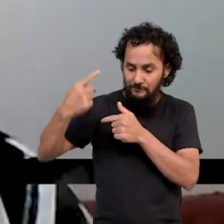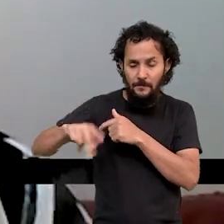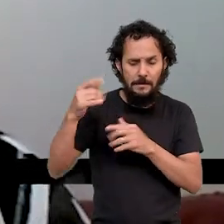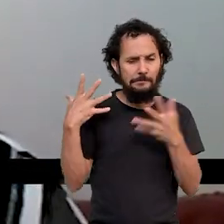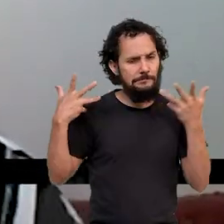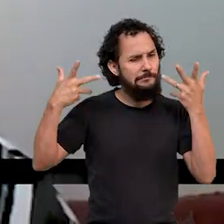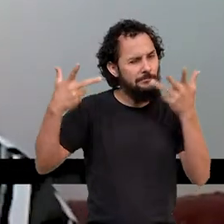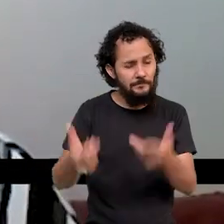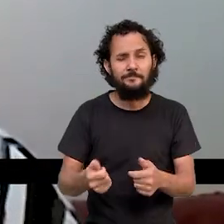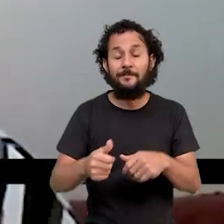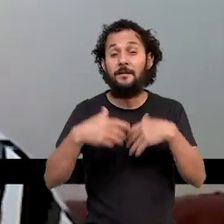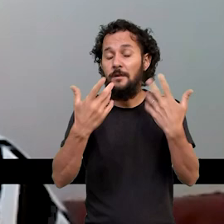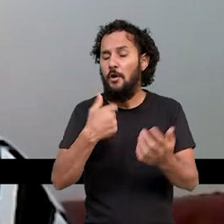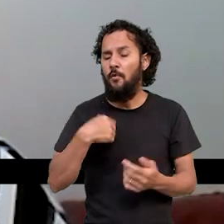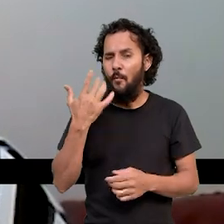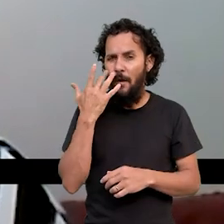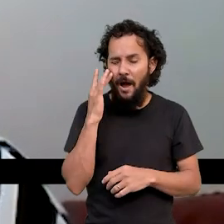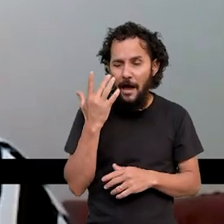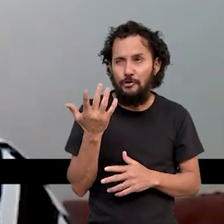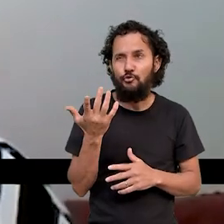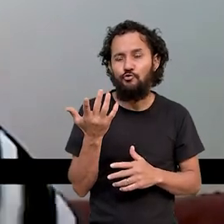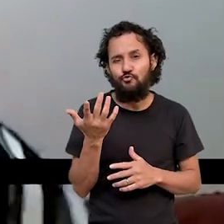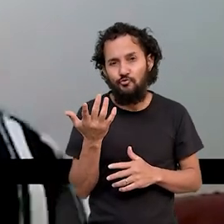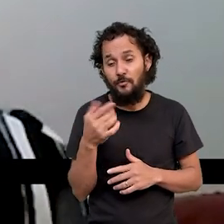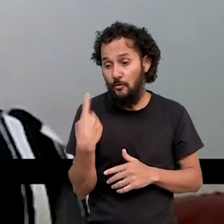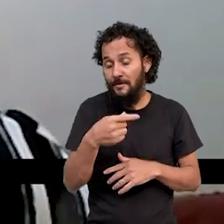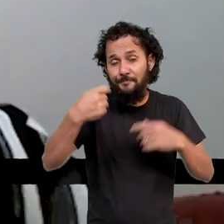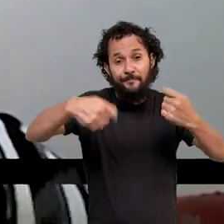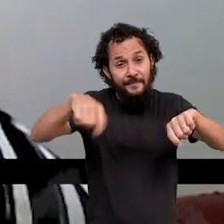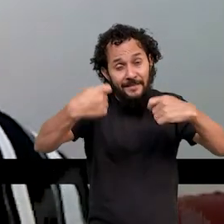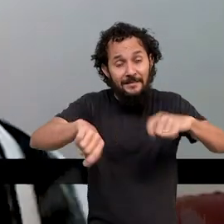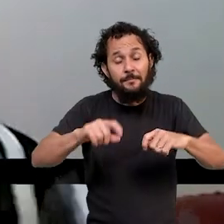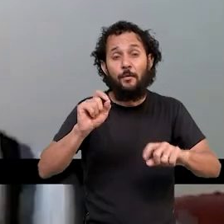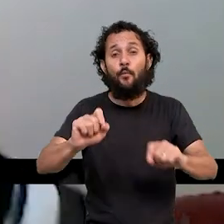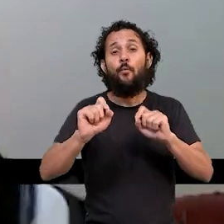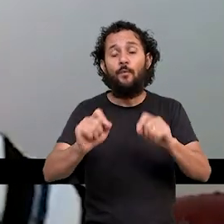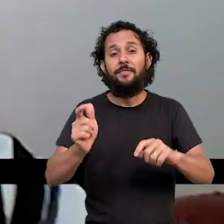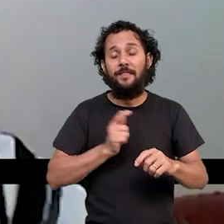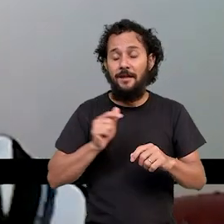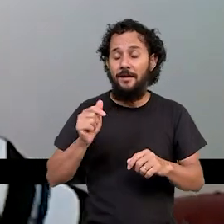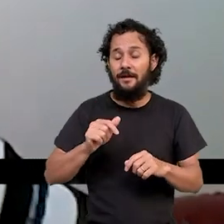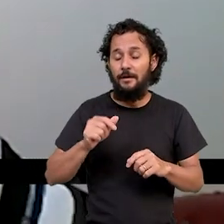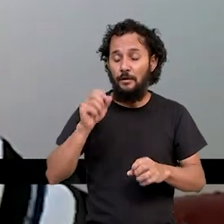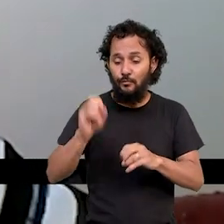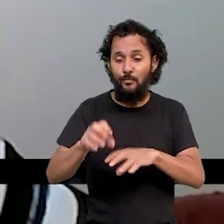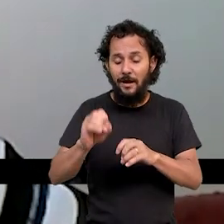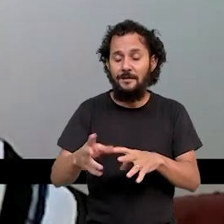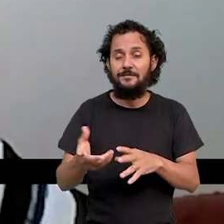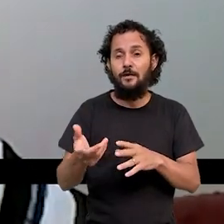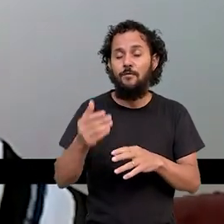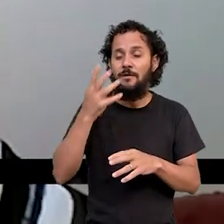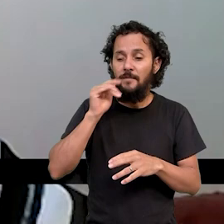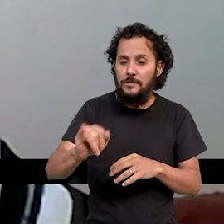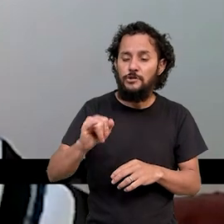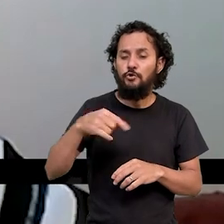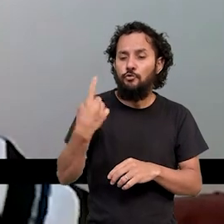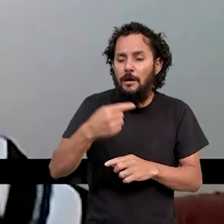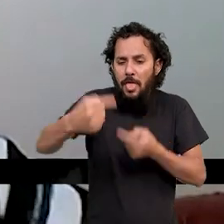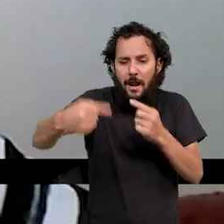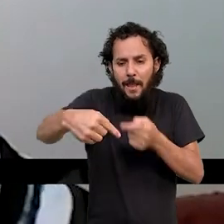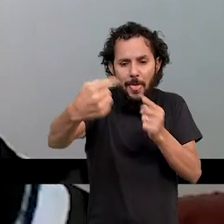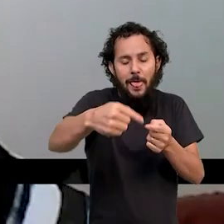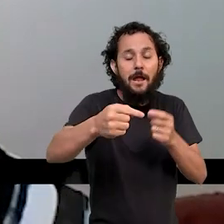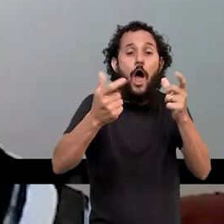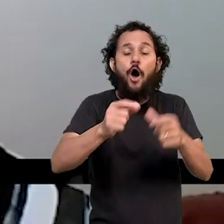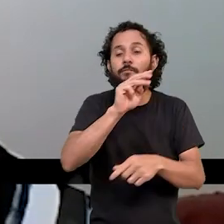assim, fantástico, e eu acho que nós precisamos trazer mais a educação infantil para esse debate, para estar presente